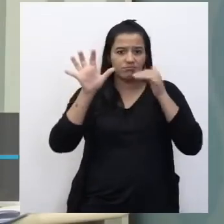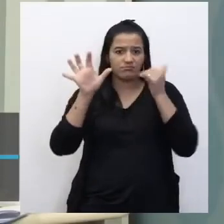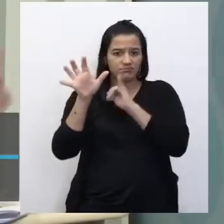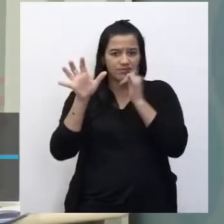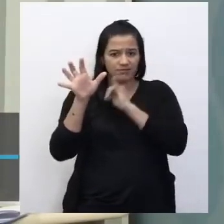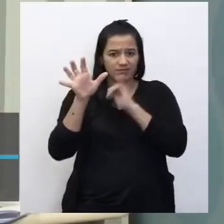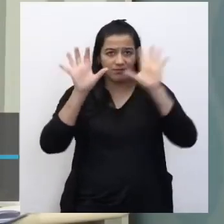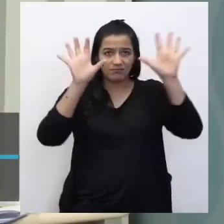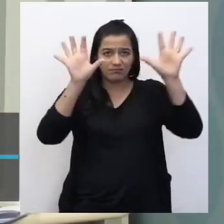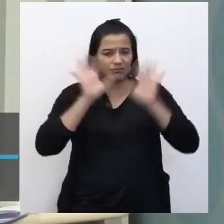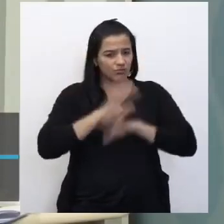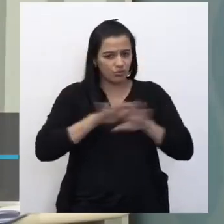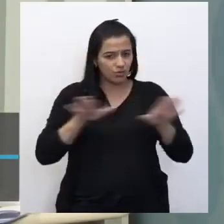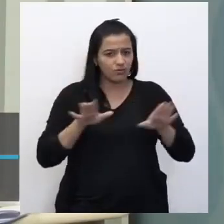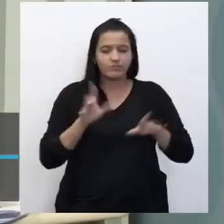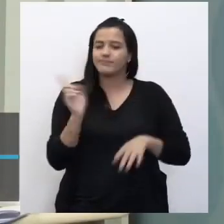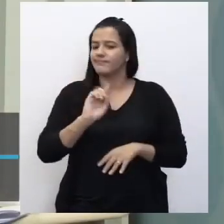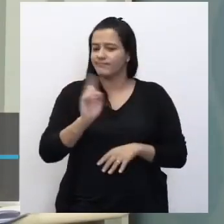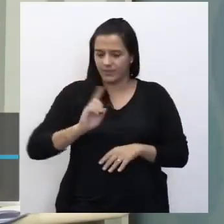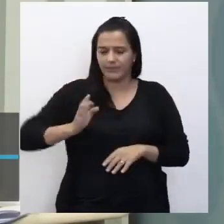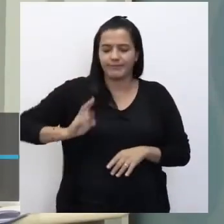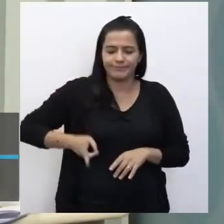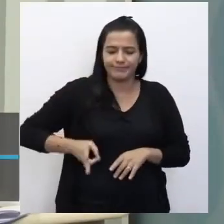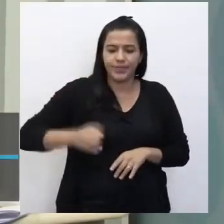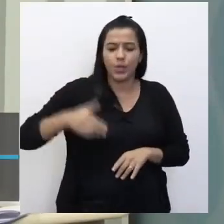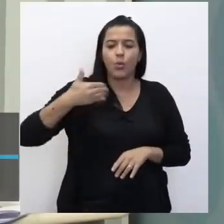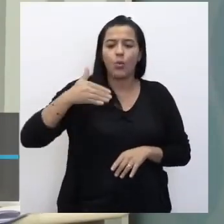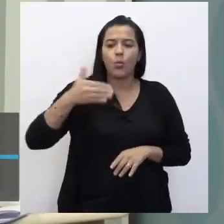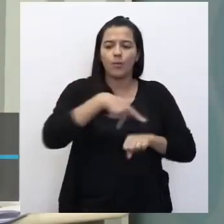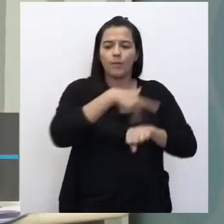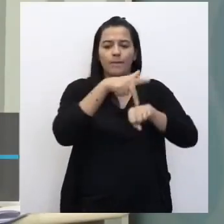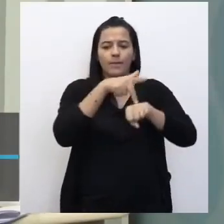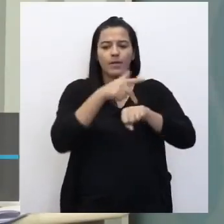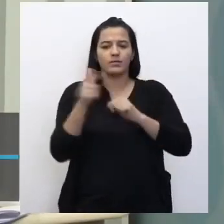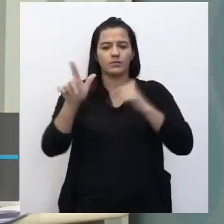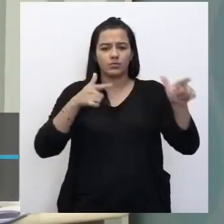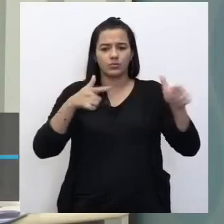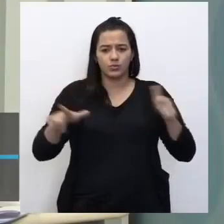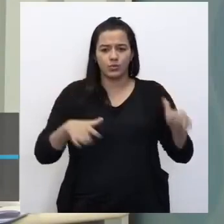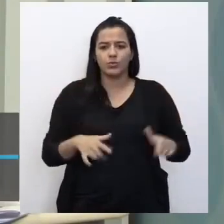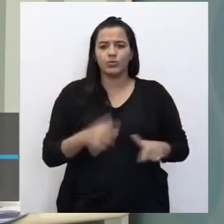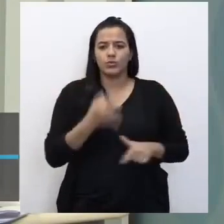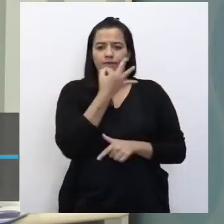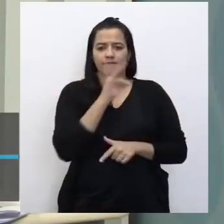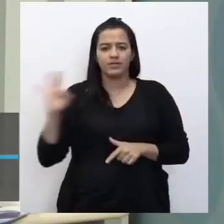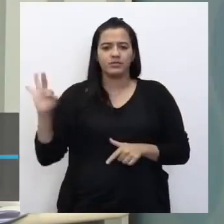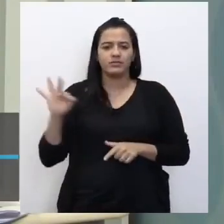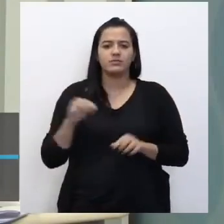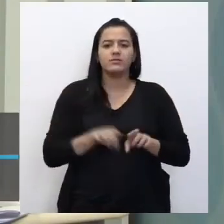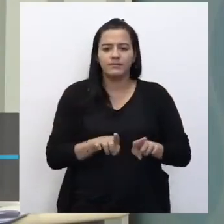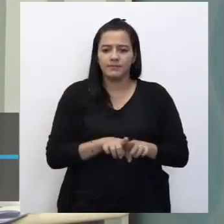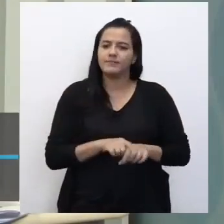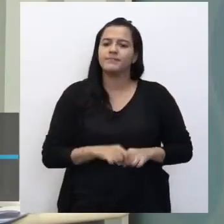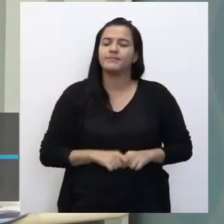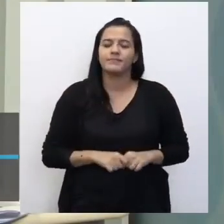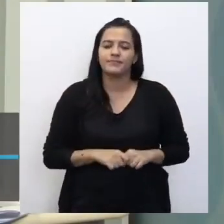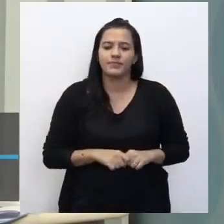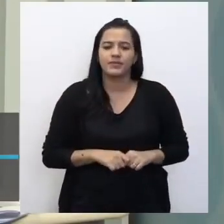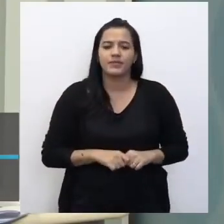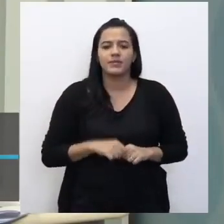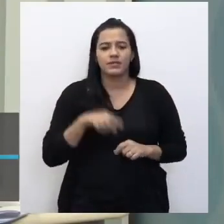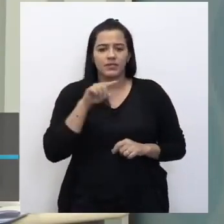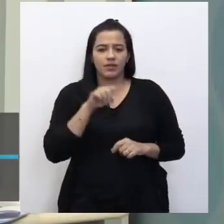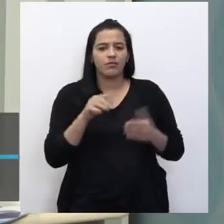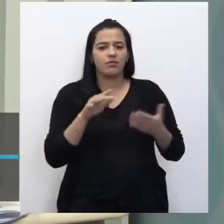elas caminharam para a França também. De certa forma, essas ideias pseudocientíficas, esse